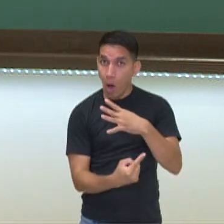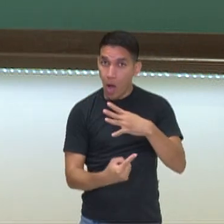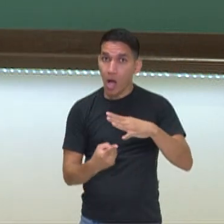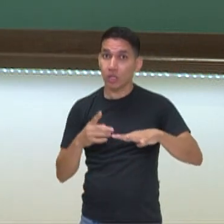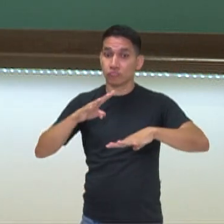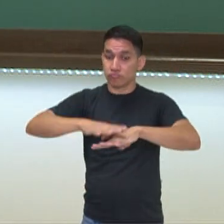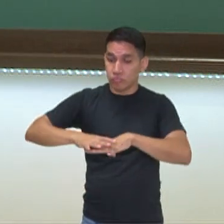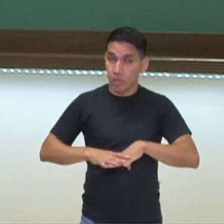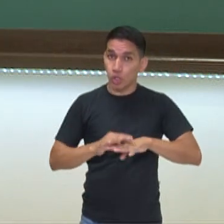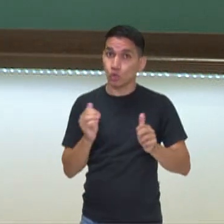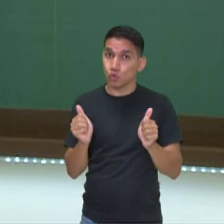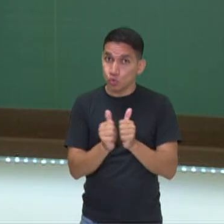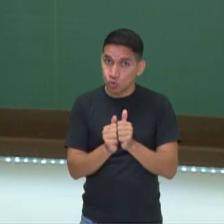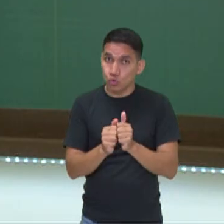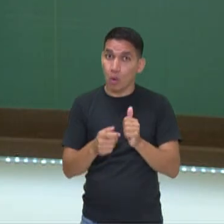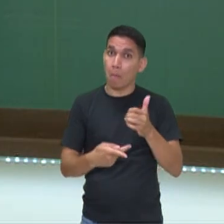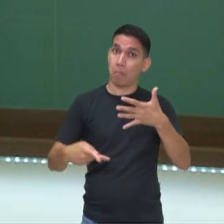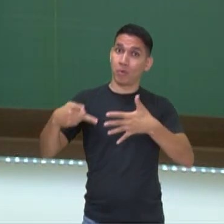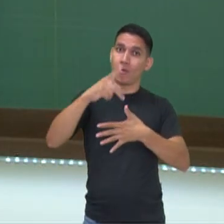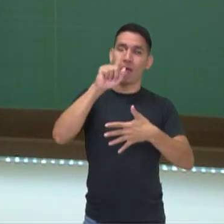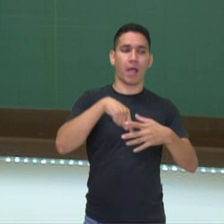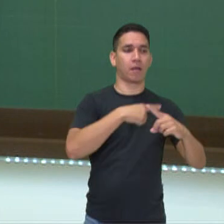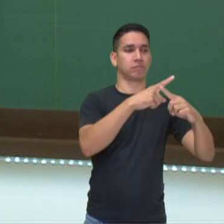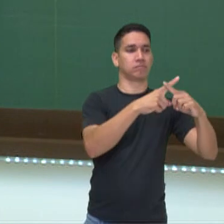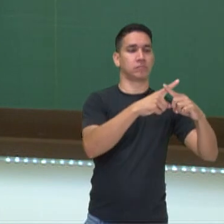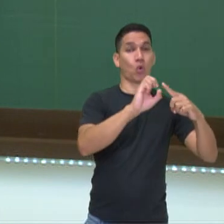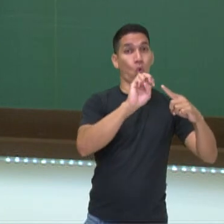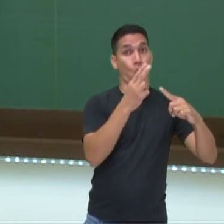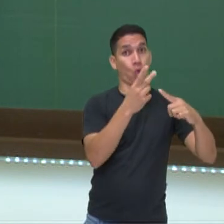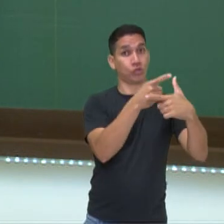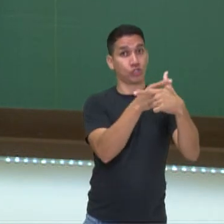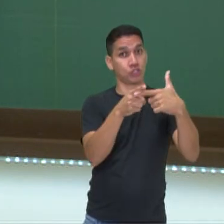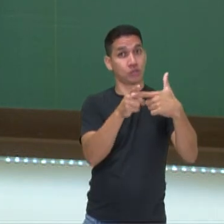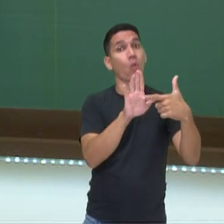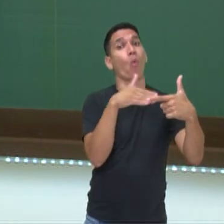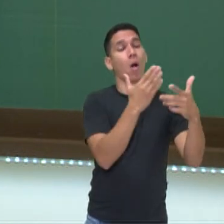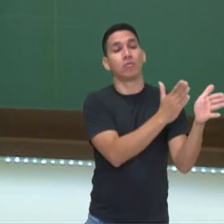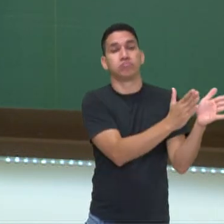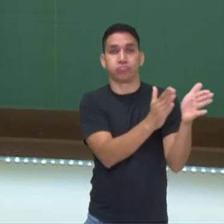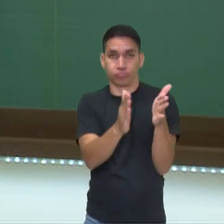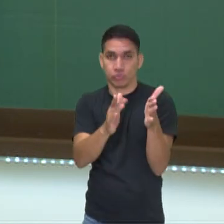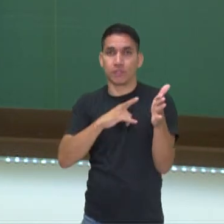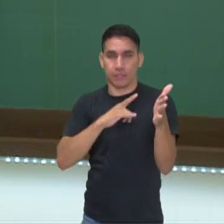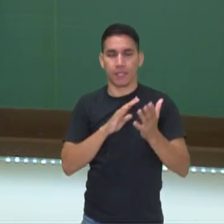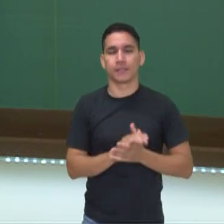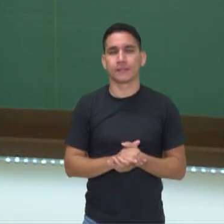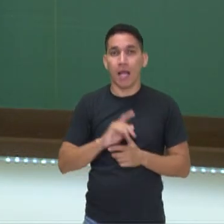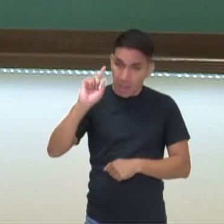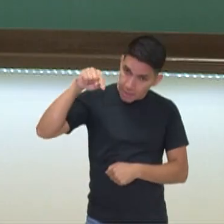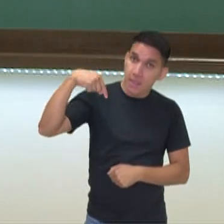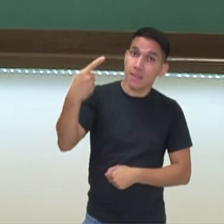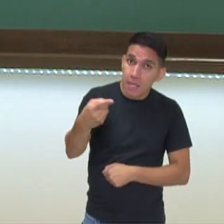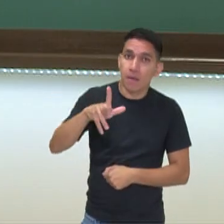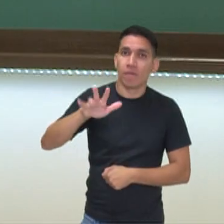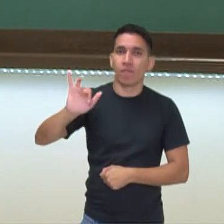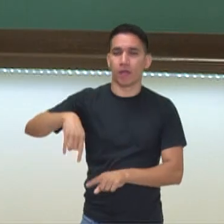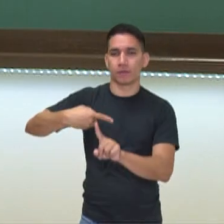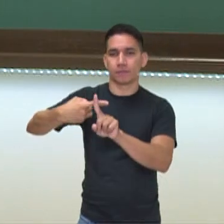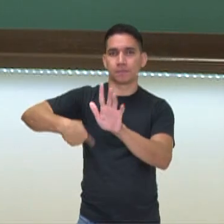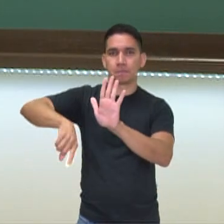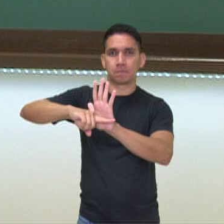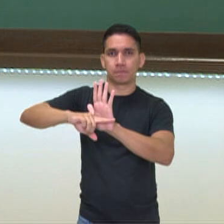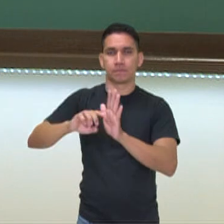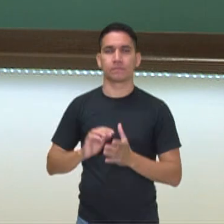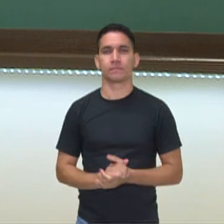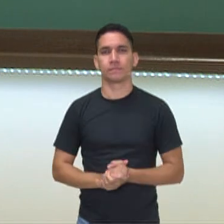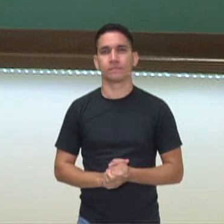básicas, eu resolvo primeiro multiplicação ou divisão, o que vier nesta ordem, e depois adição ou subtração. Tudo